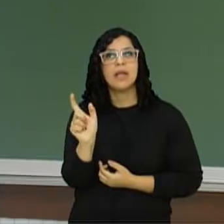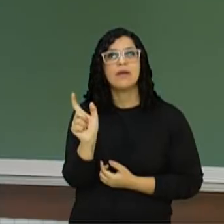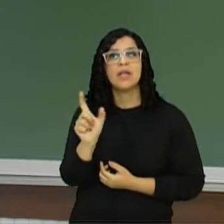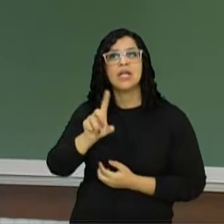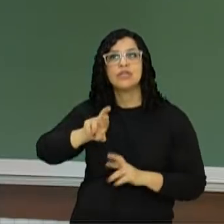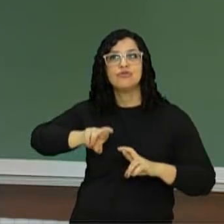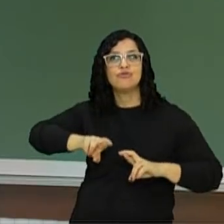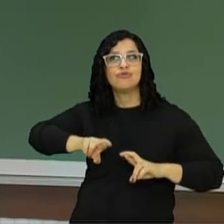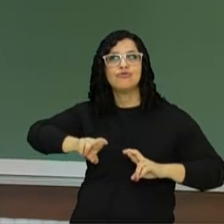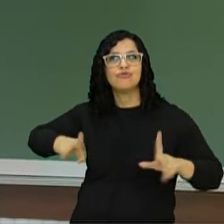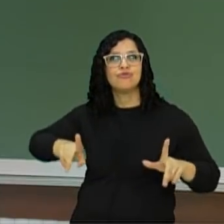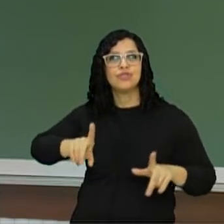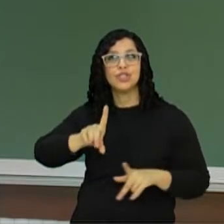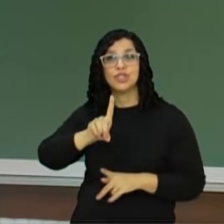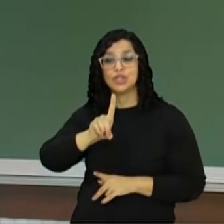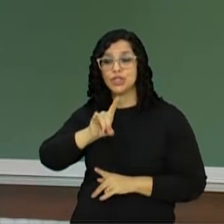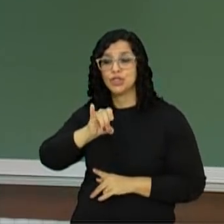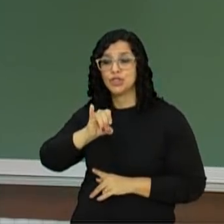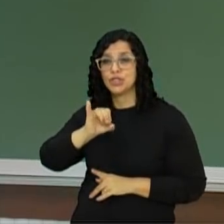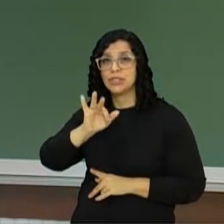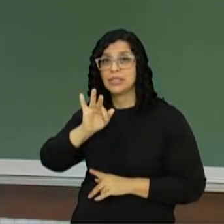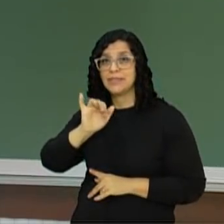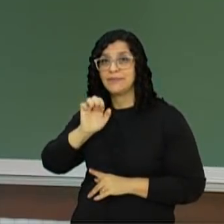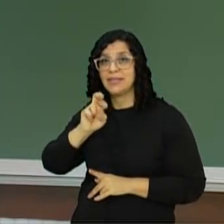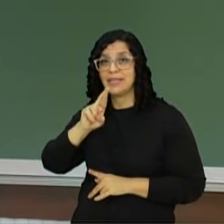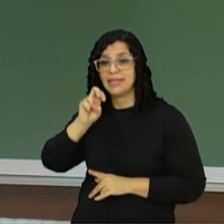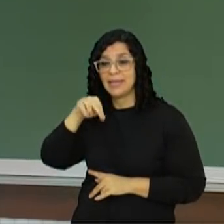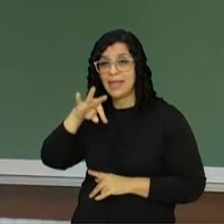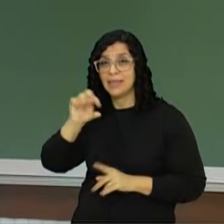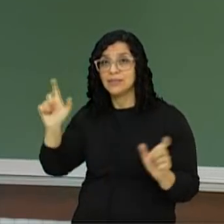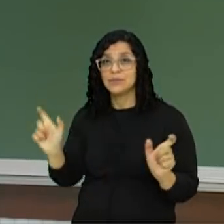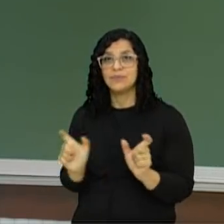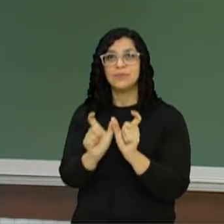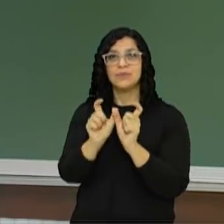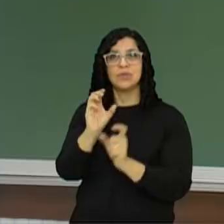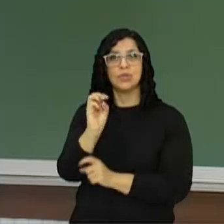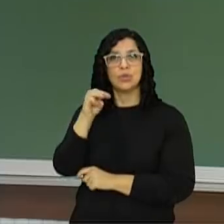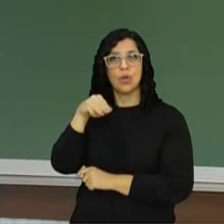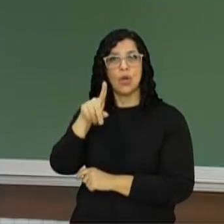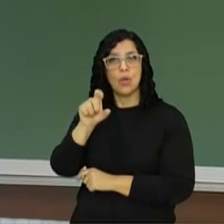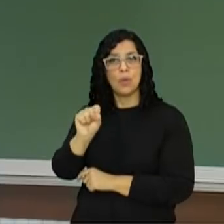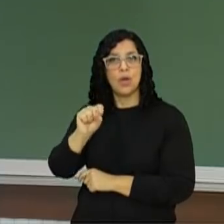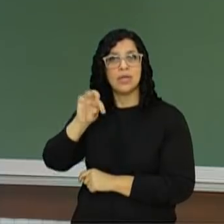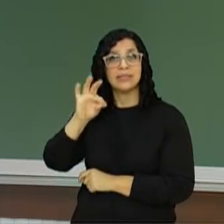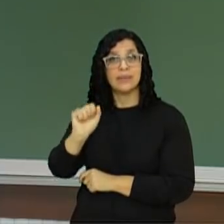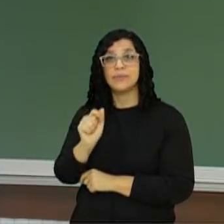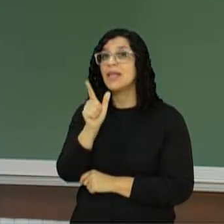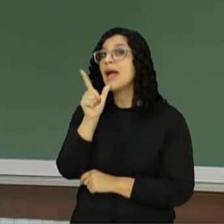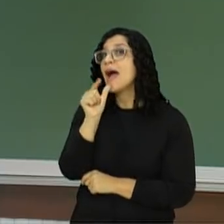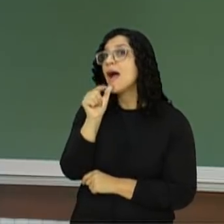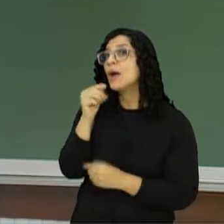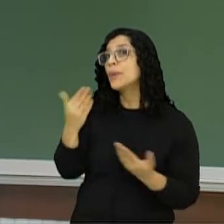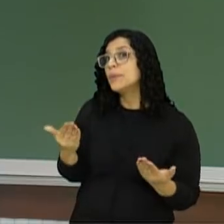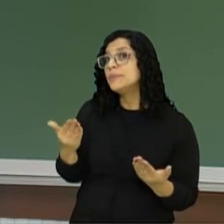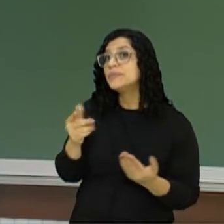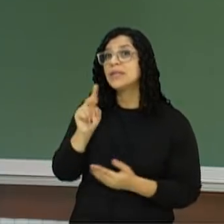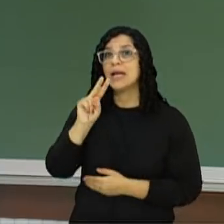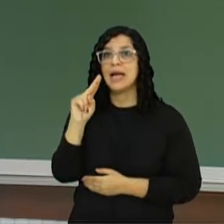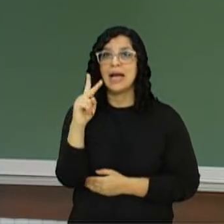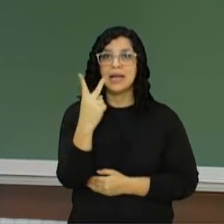palavra-chave. Diferentes, composta. Vou dar um exemplo para vocês. A água.